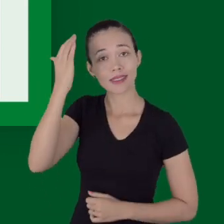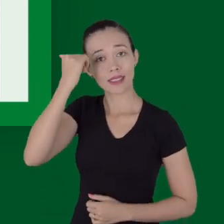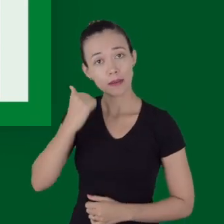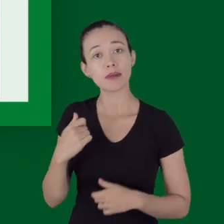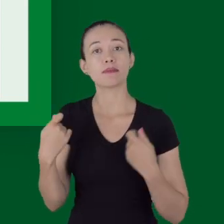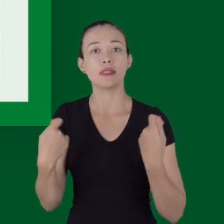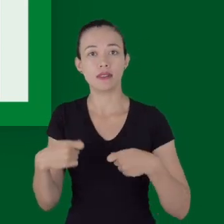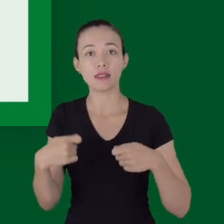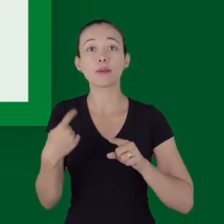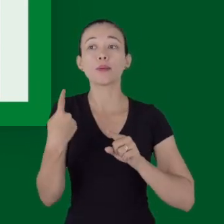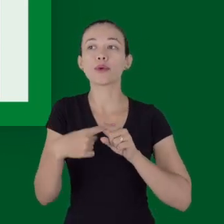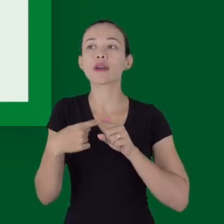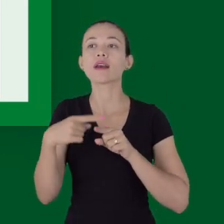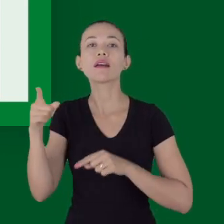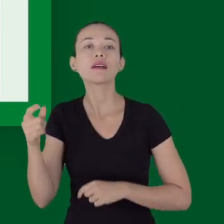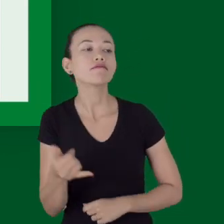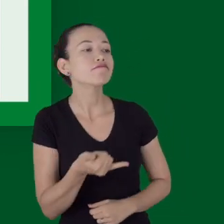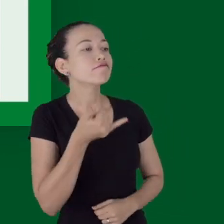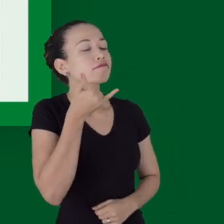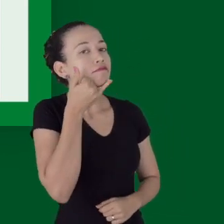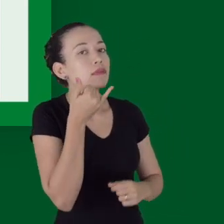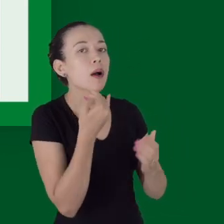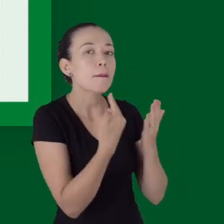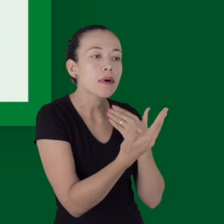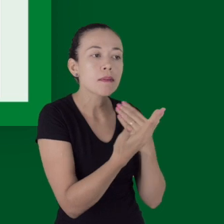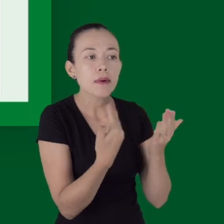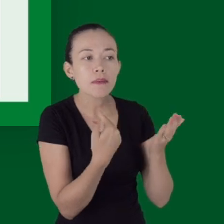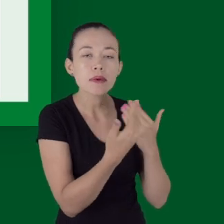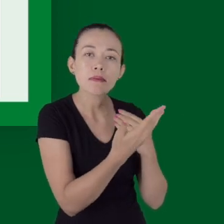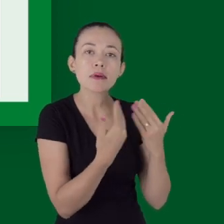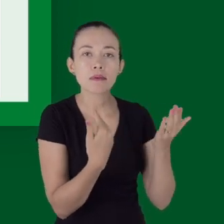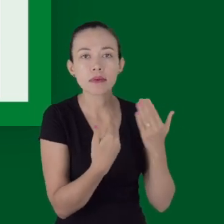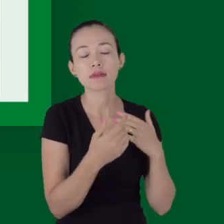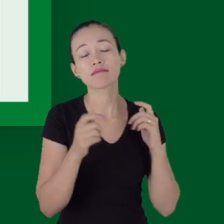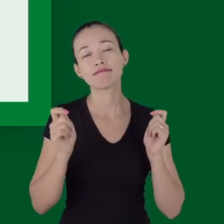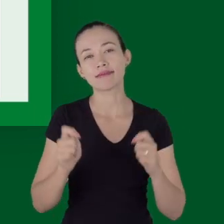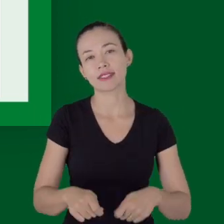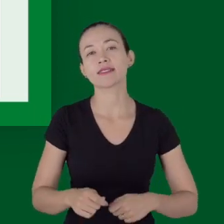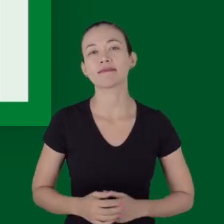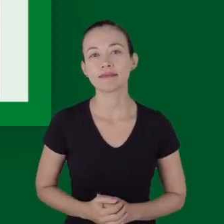escola, caso seja necessário uma comunicação direta, né?